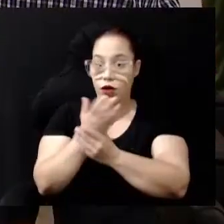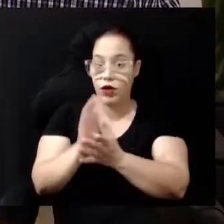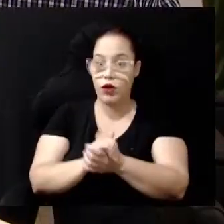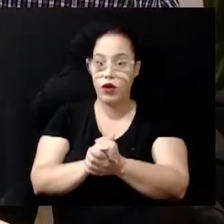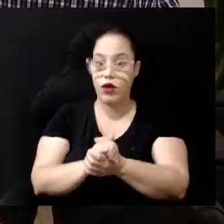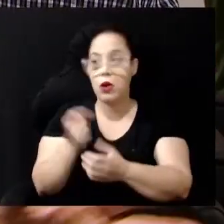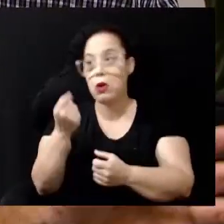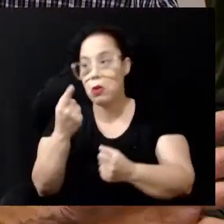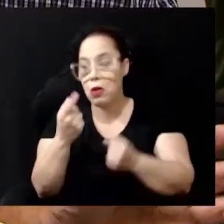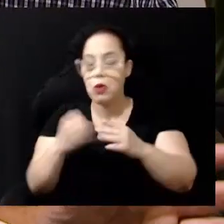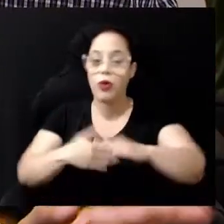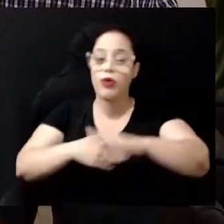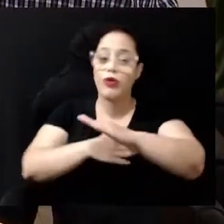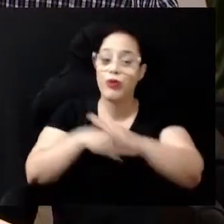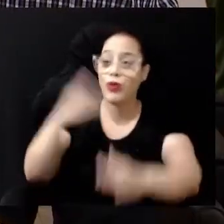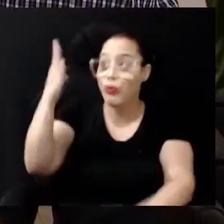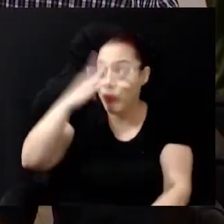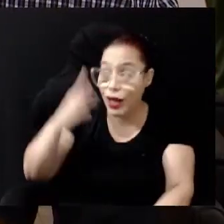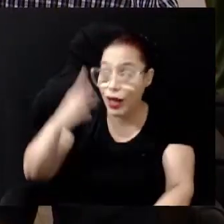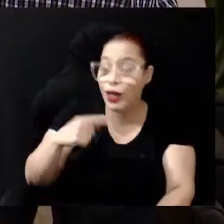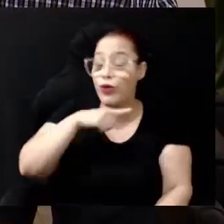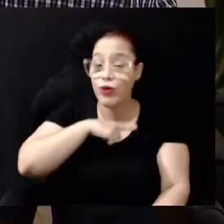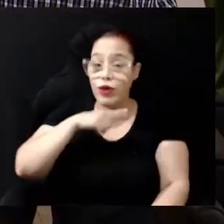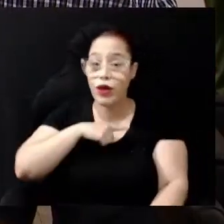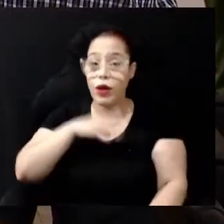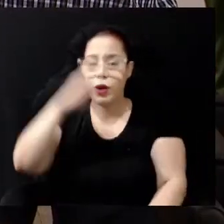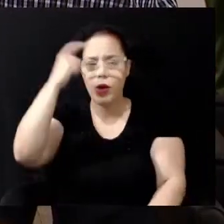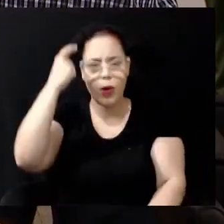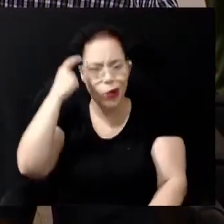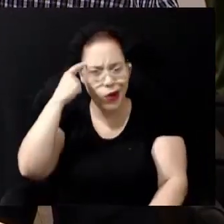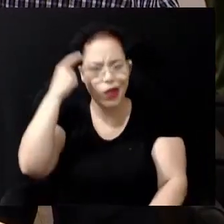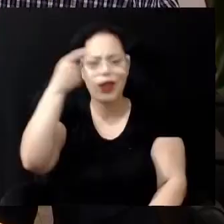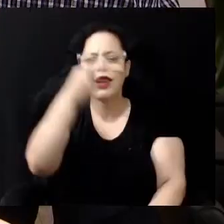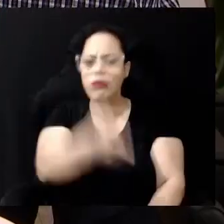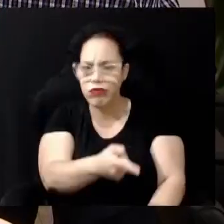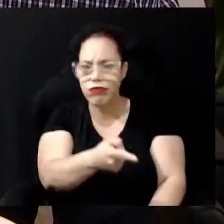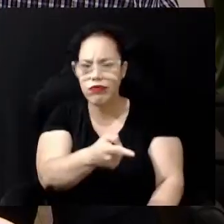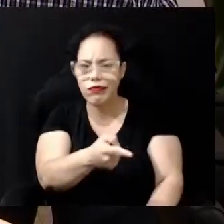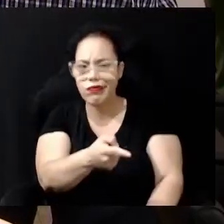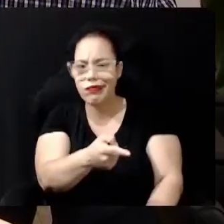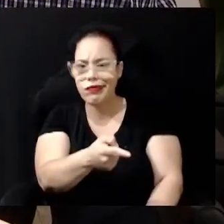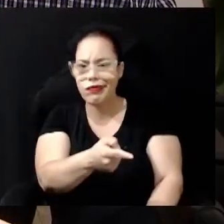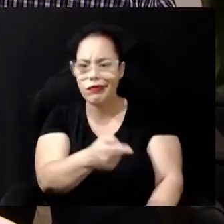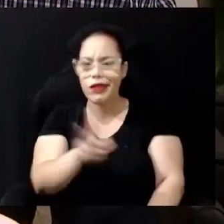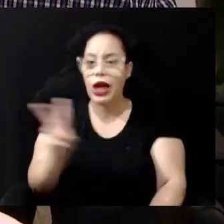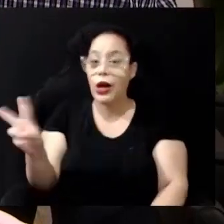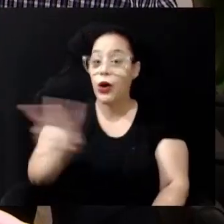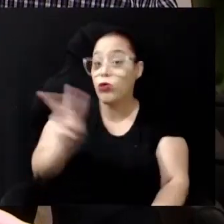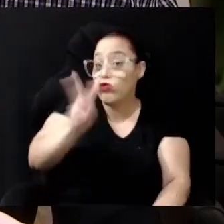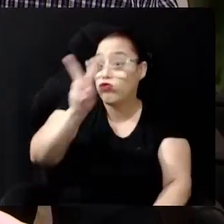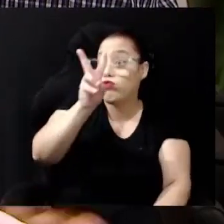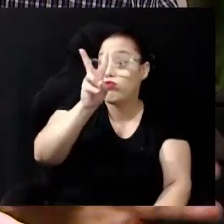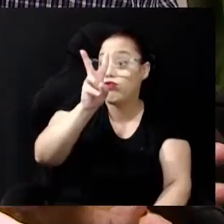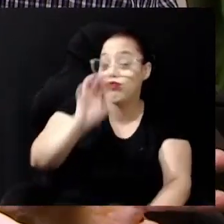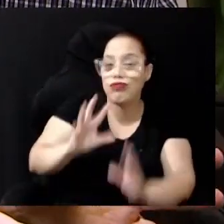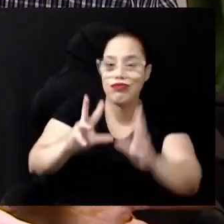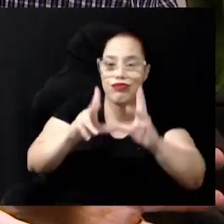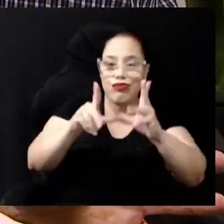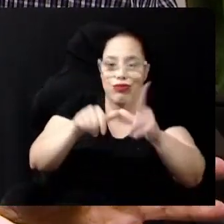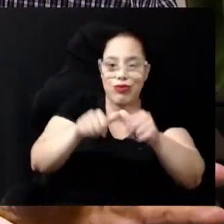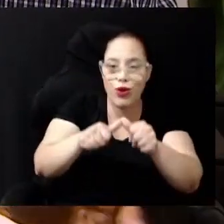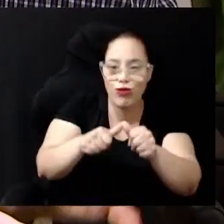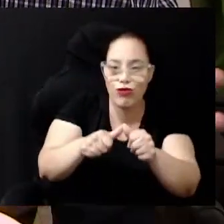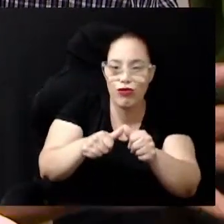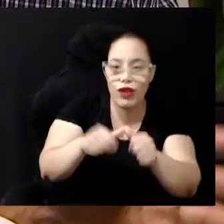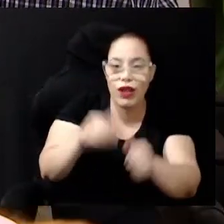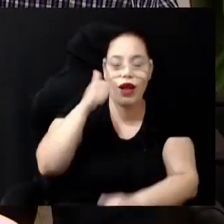inovadora talvez poucas câmaras no Brasil tenha pensado nisso né mas é uma forma da gente valorizar a participação de